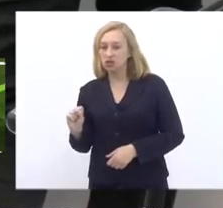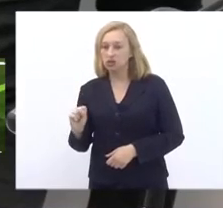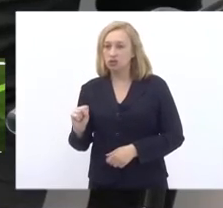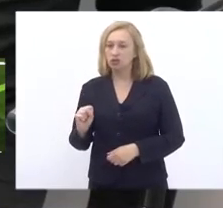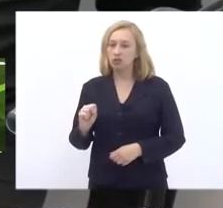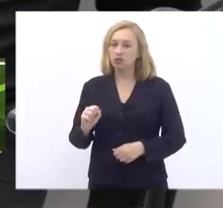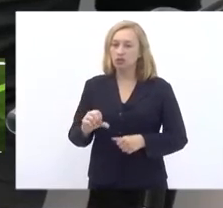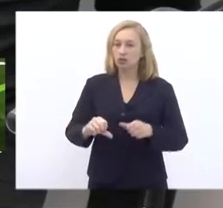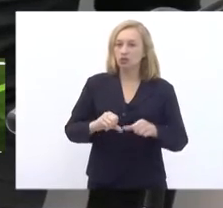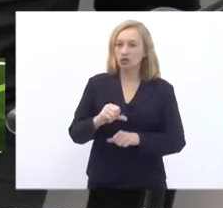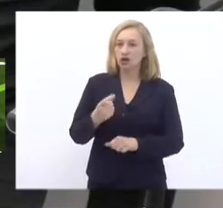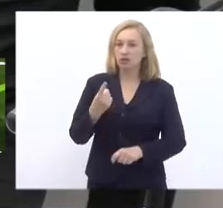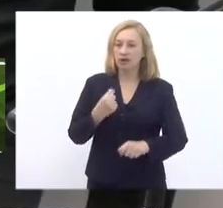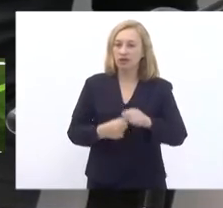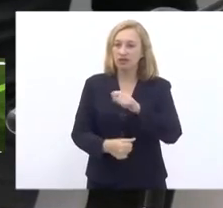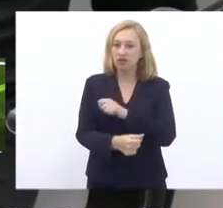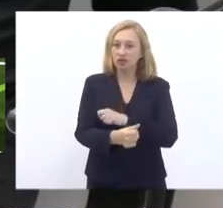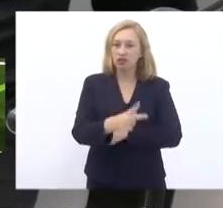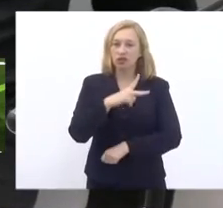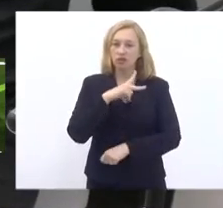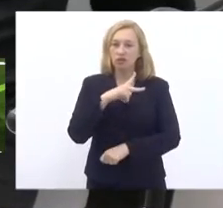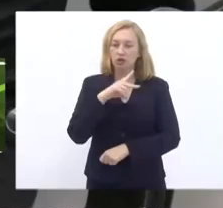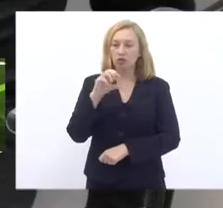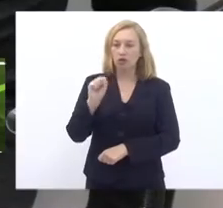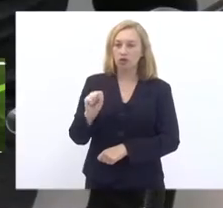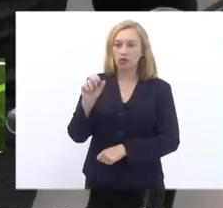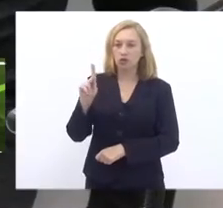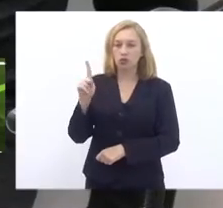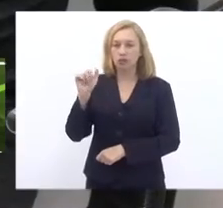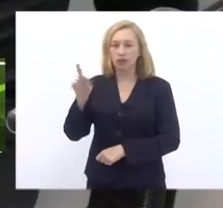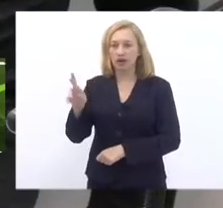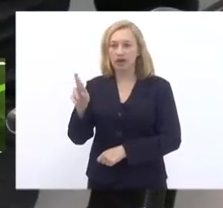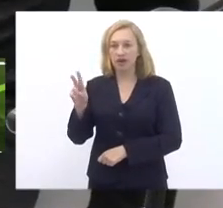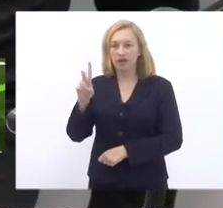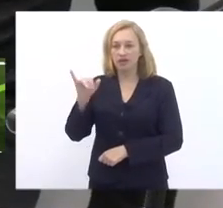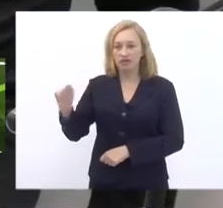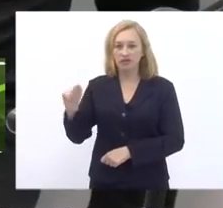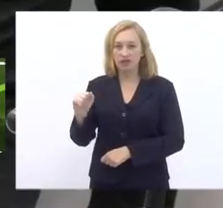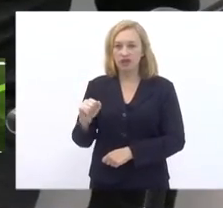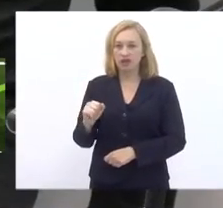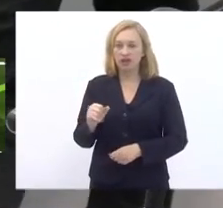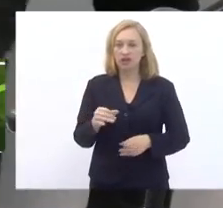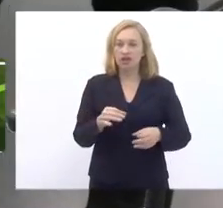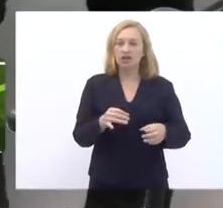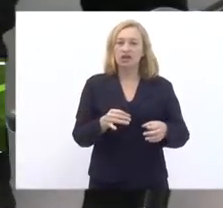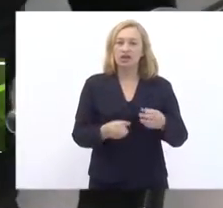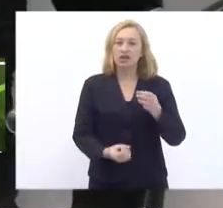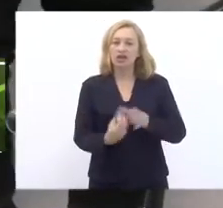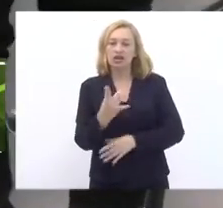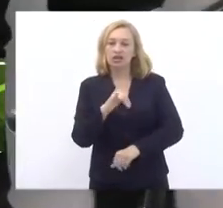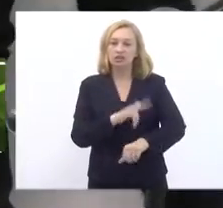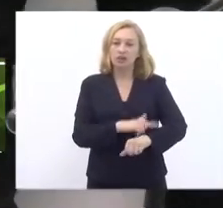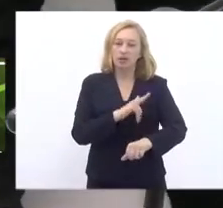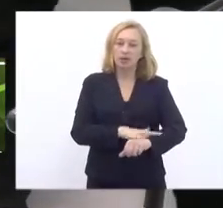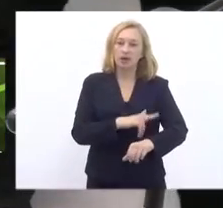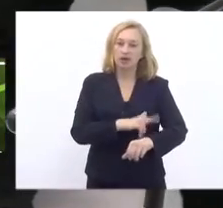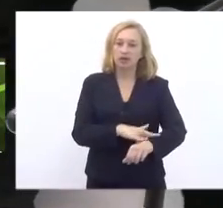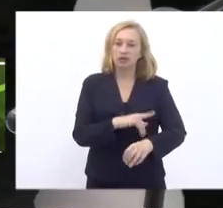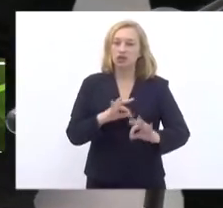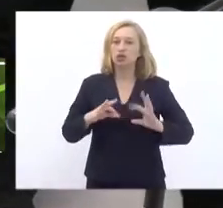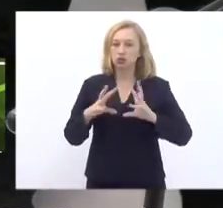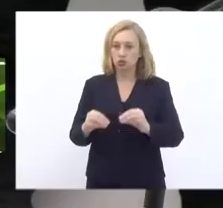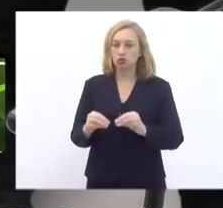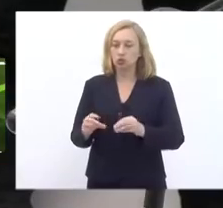própria estruturação da supervia, isto é, em estações, em banheiros, em via permanente, etc.,